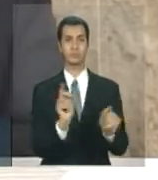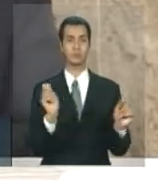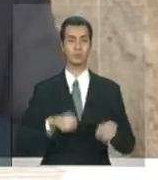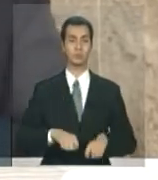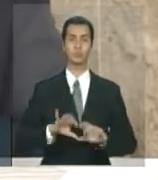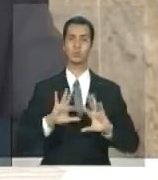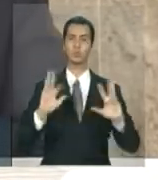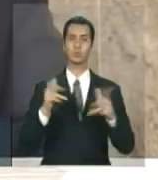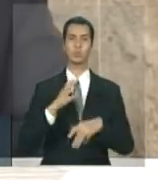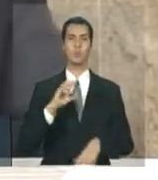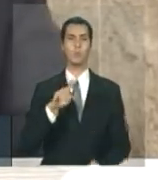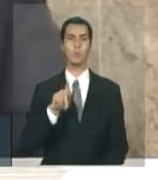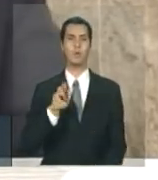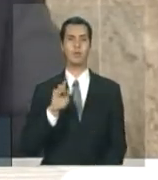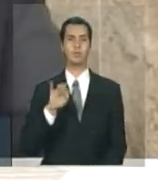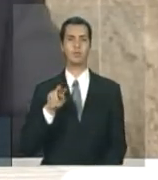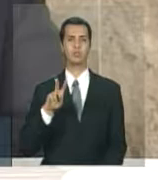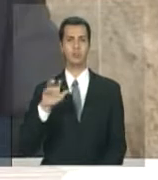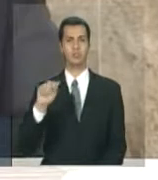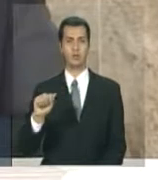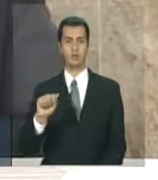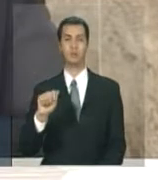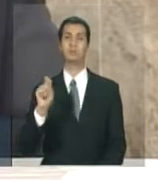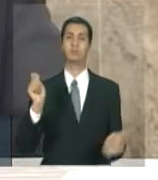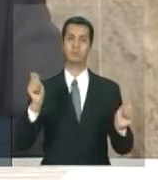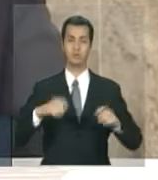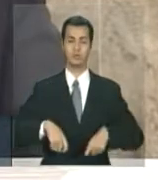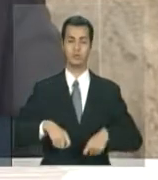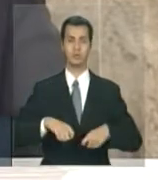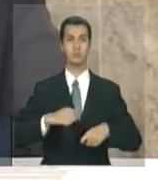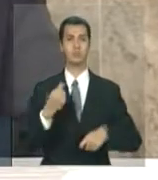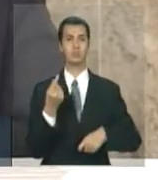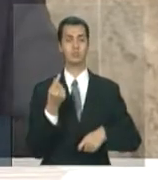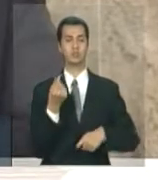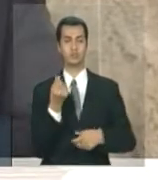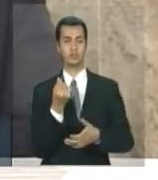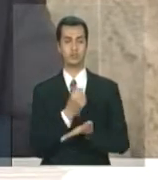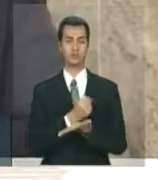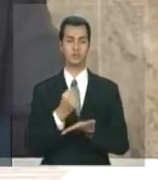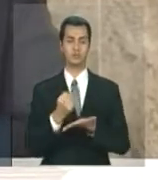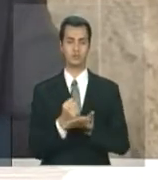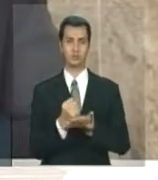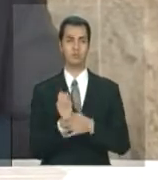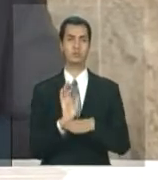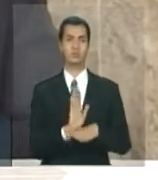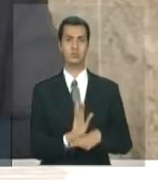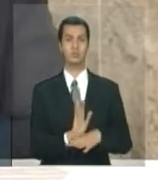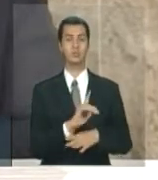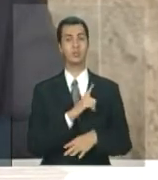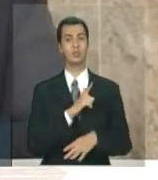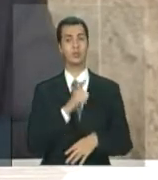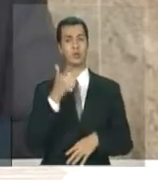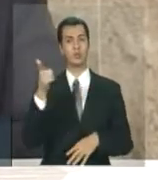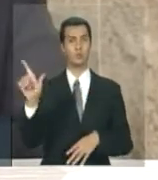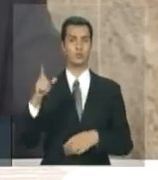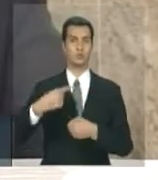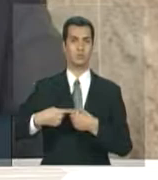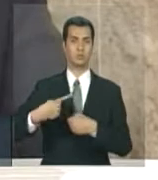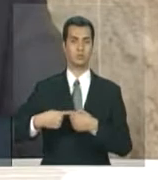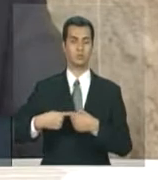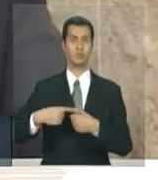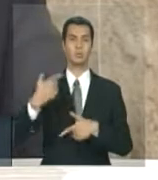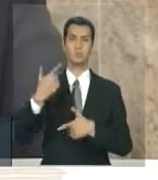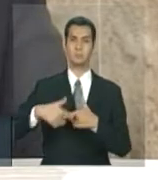dos produtores rurais situados nos municípios com decretação de situação de emergência ou calamidade